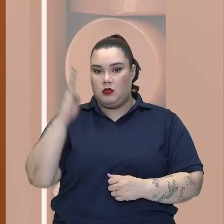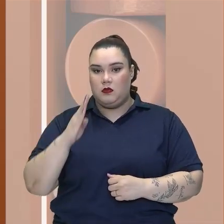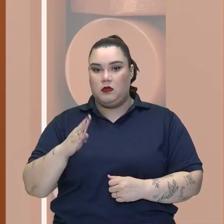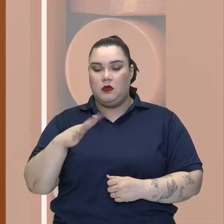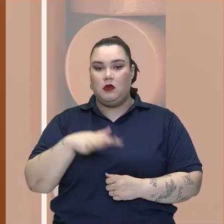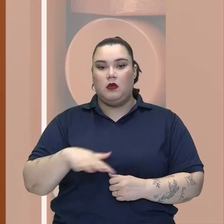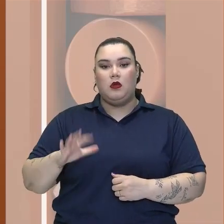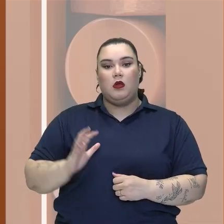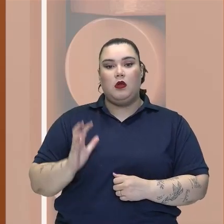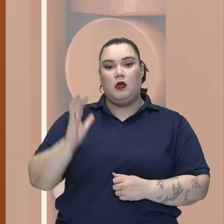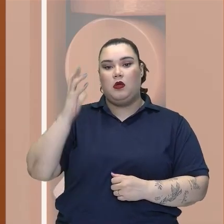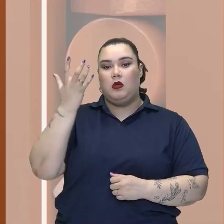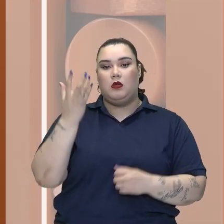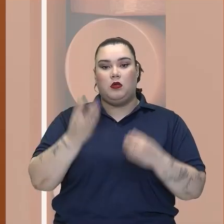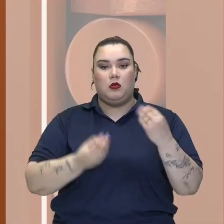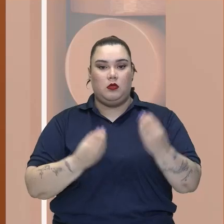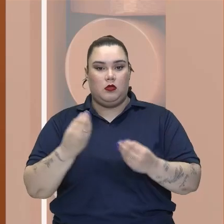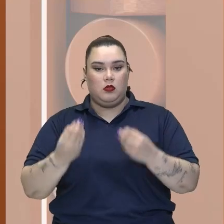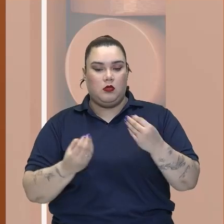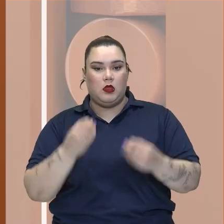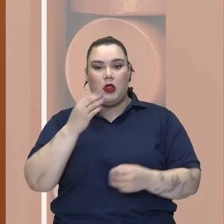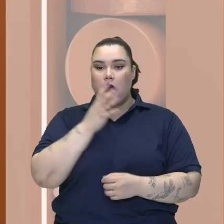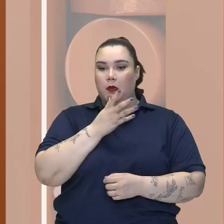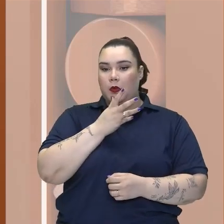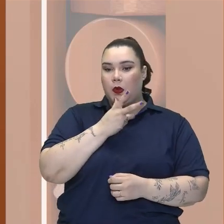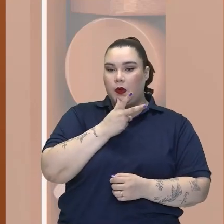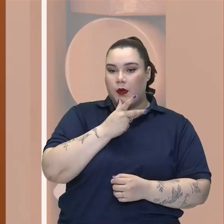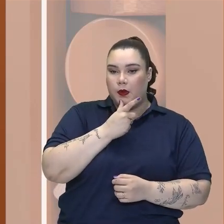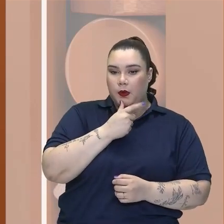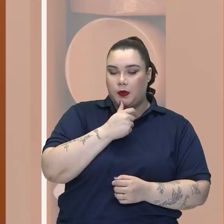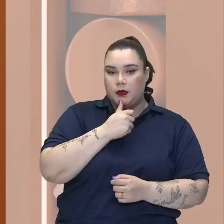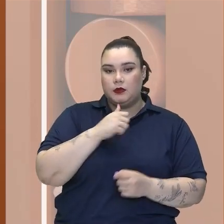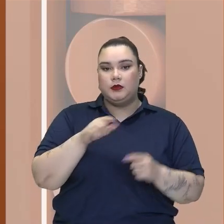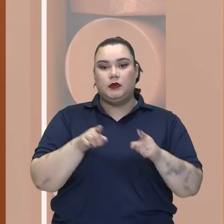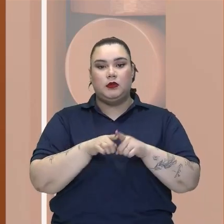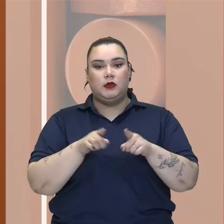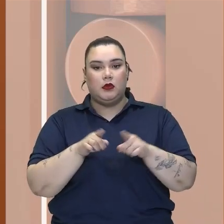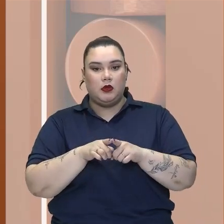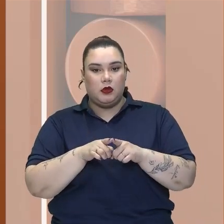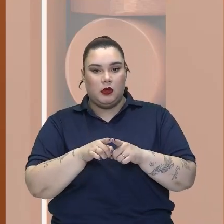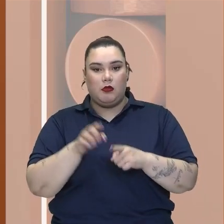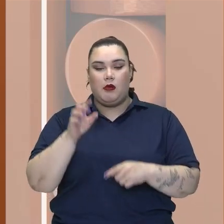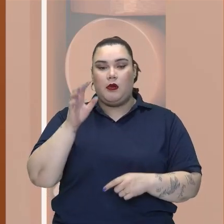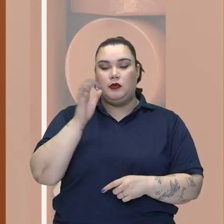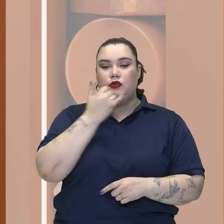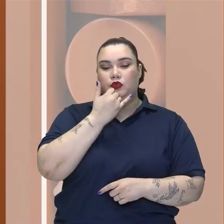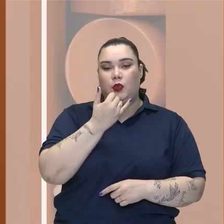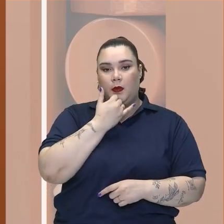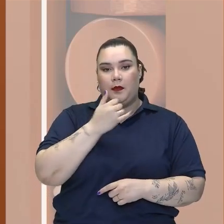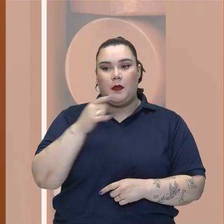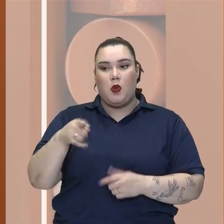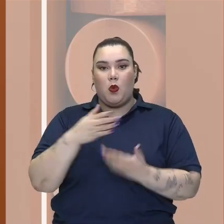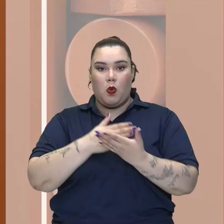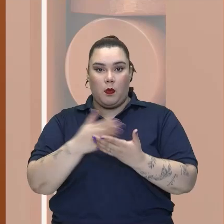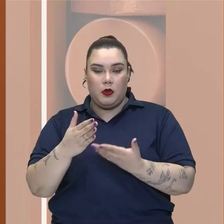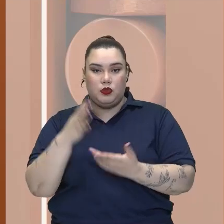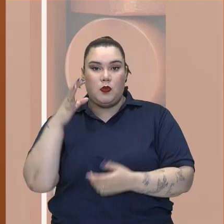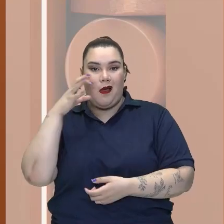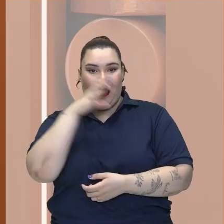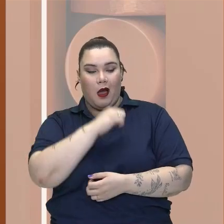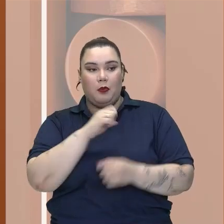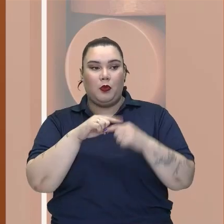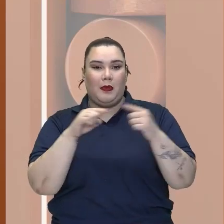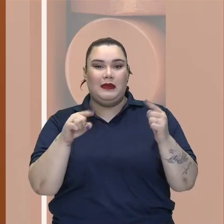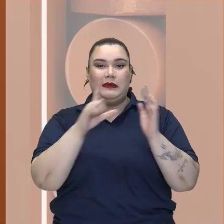ocorreu, né, de forma tardia, de forma rápida e desordenada. Mas a gente